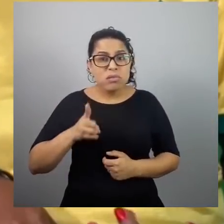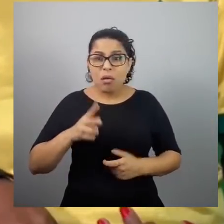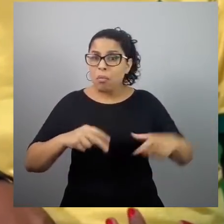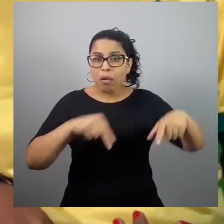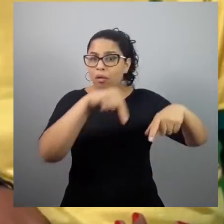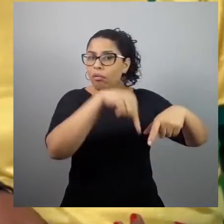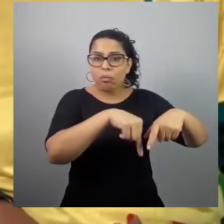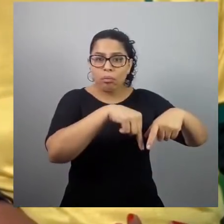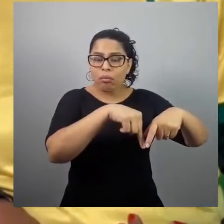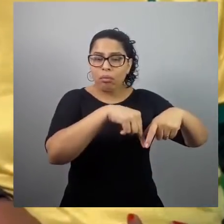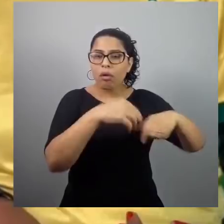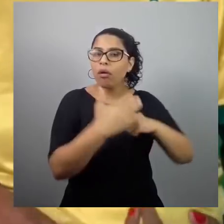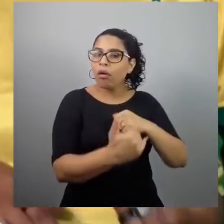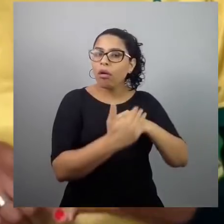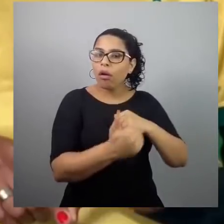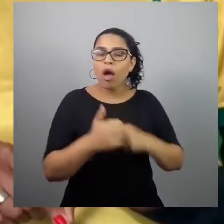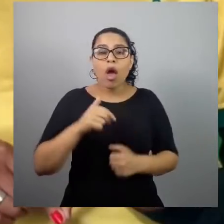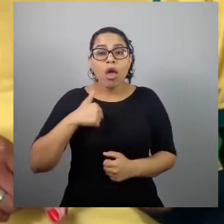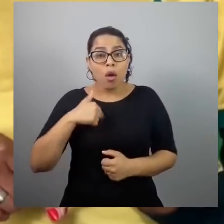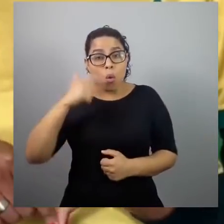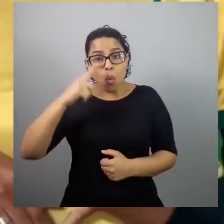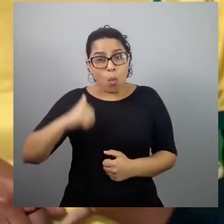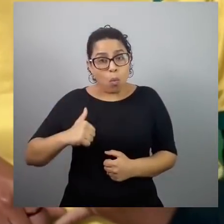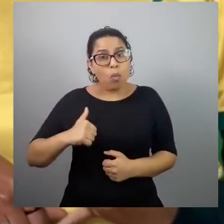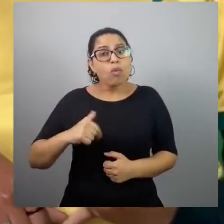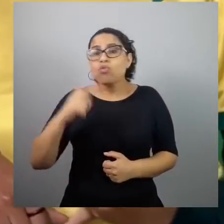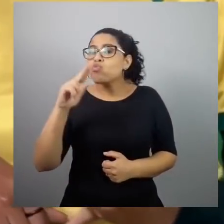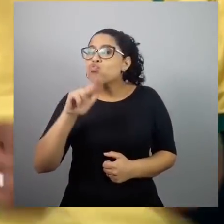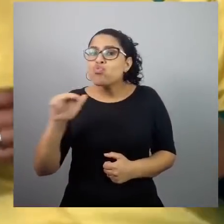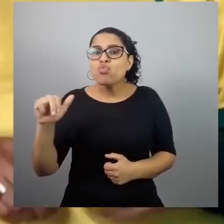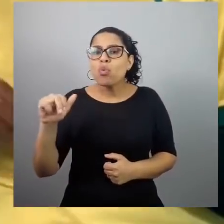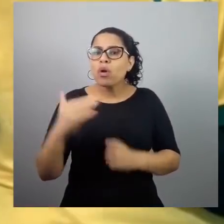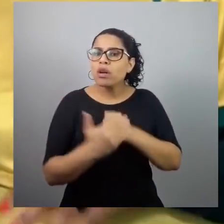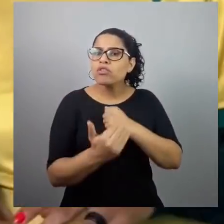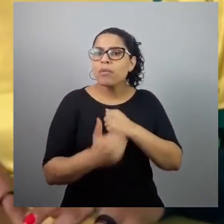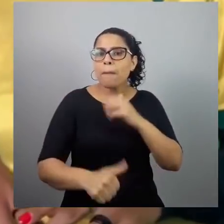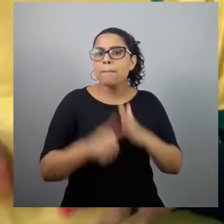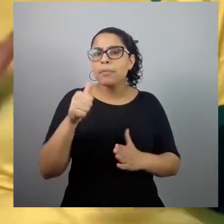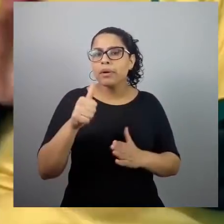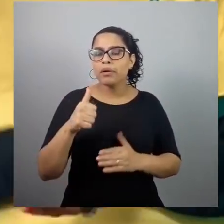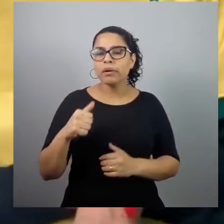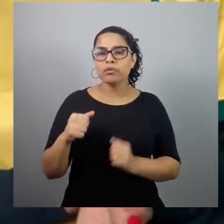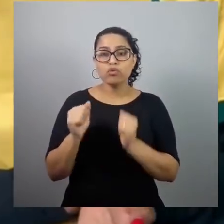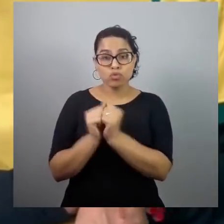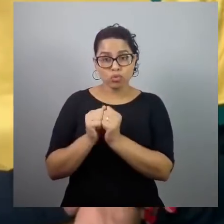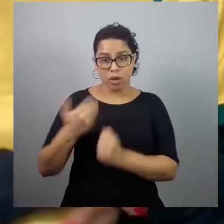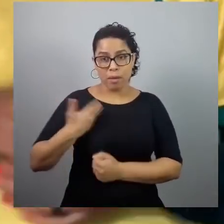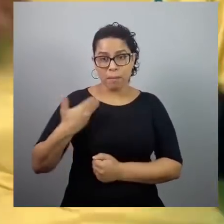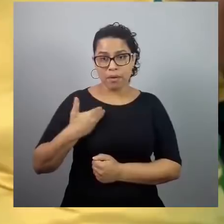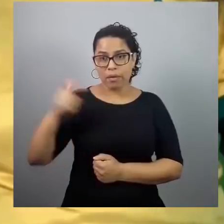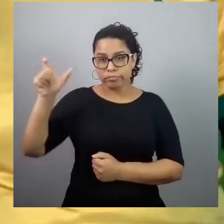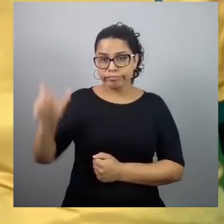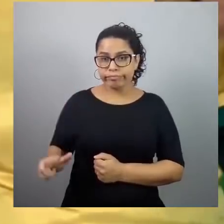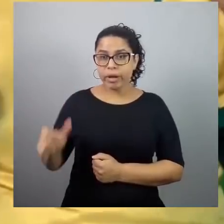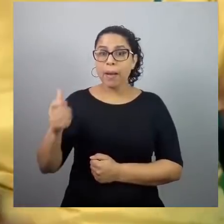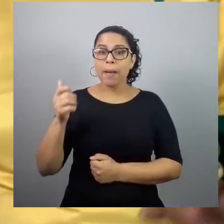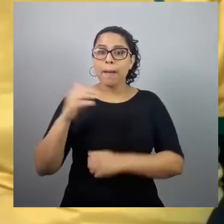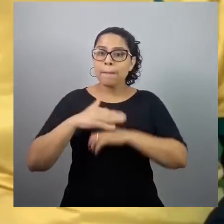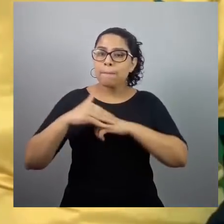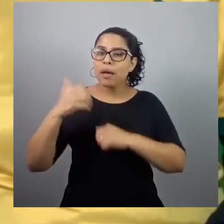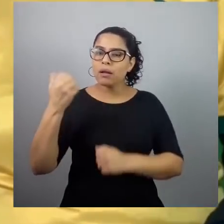mas eu era chamada para ficar no gol. Eu nunca fui a primeira a ser escolhida. Tinha eu e uma amiga de pele clara, um cabelo que